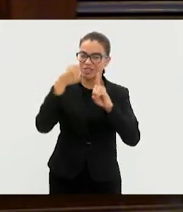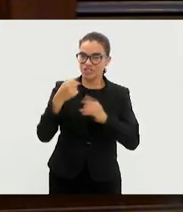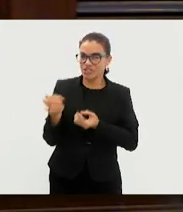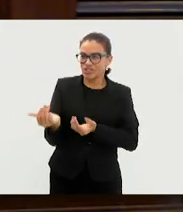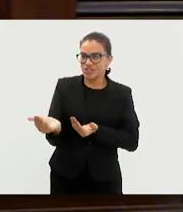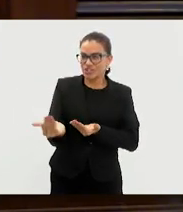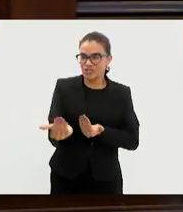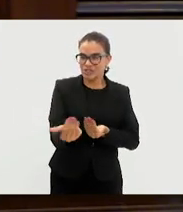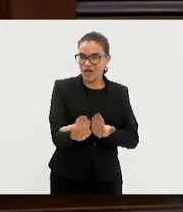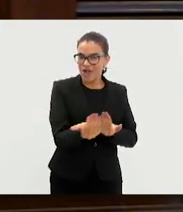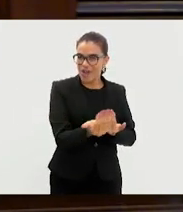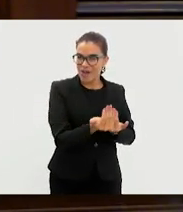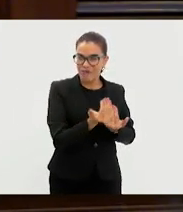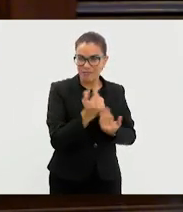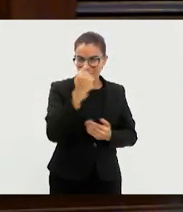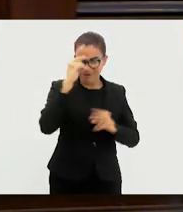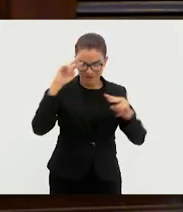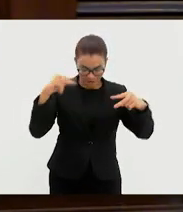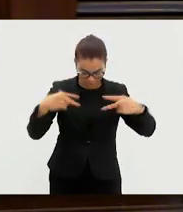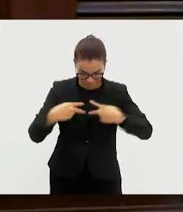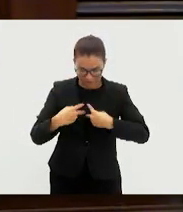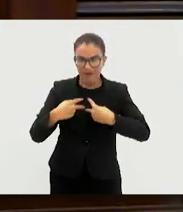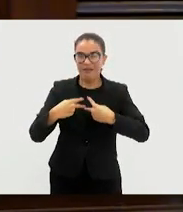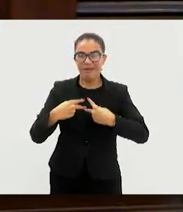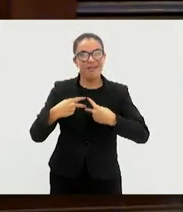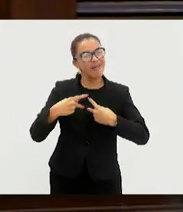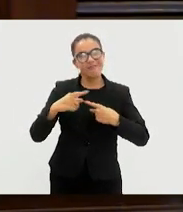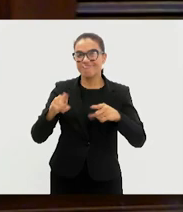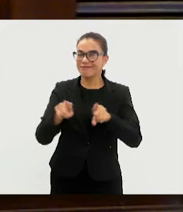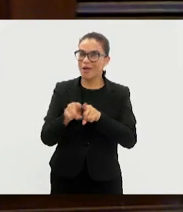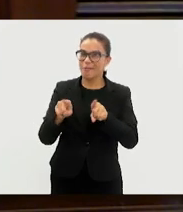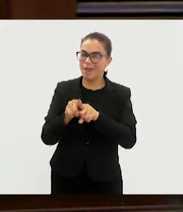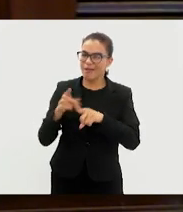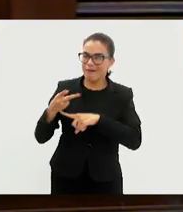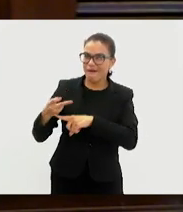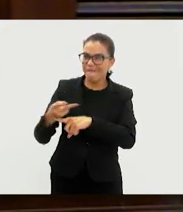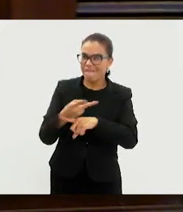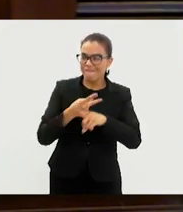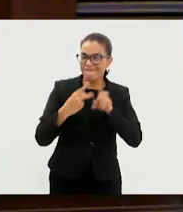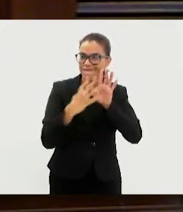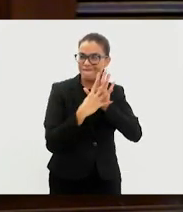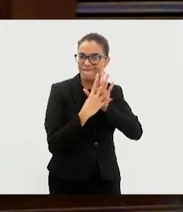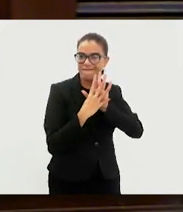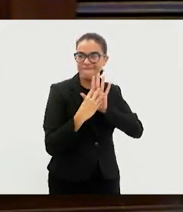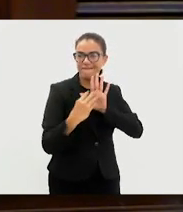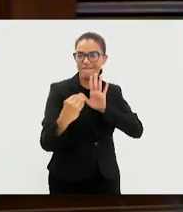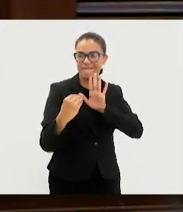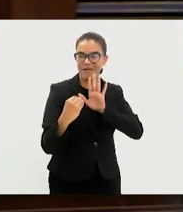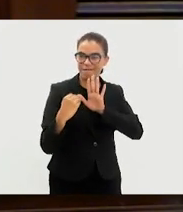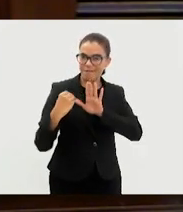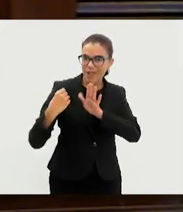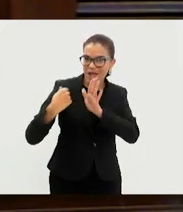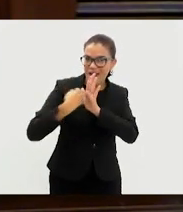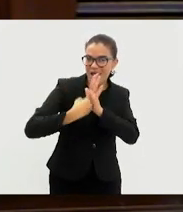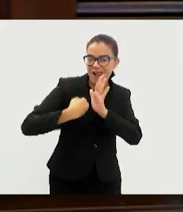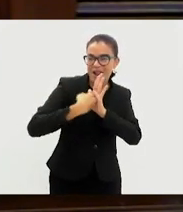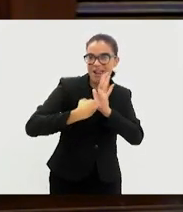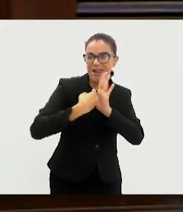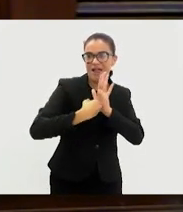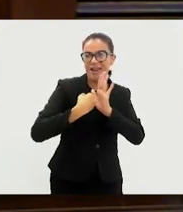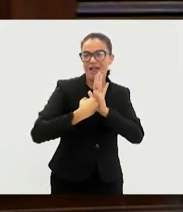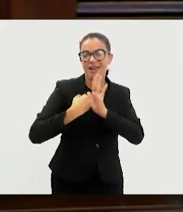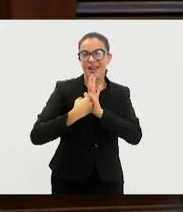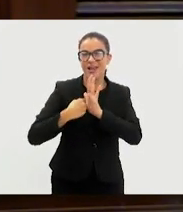pensou apenas em si, mas buscou, com seu exemplo, contribuir para a conquista de um direito de